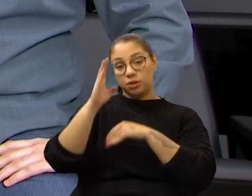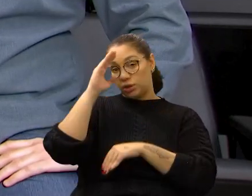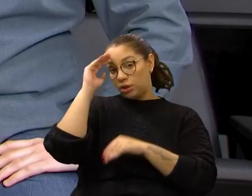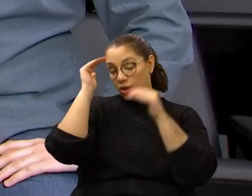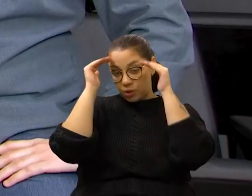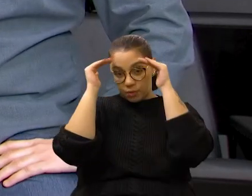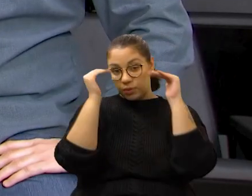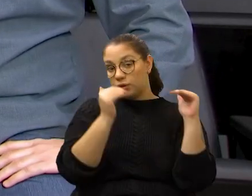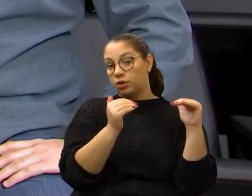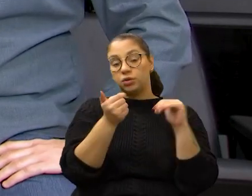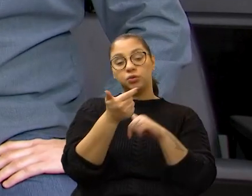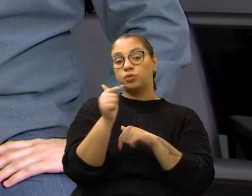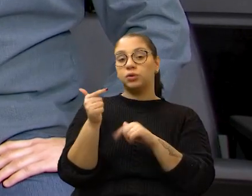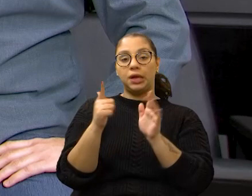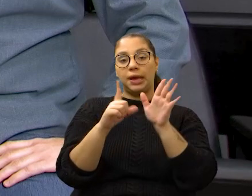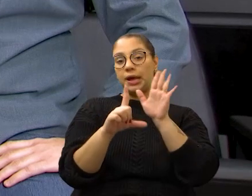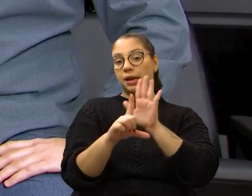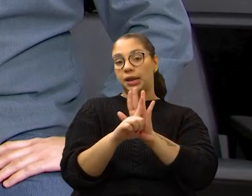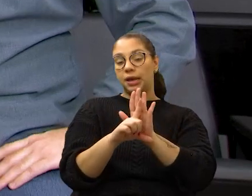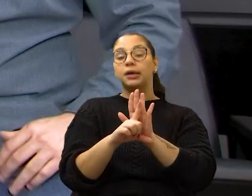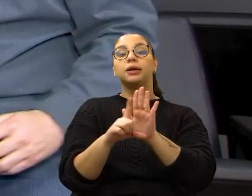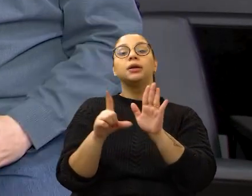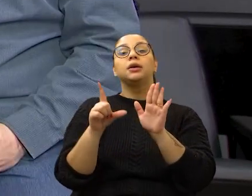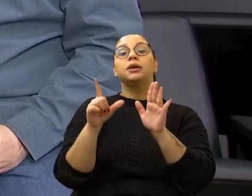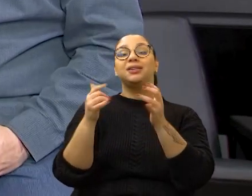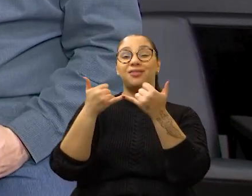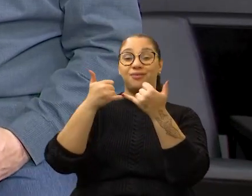não obedecerem à lei e que